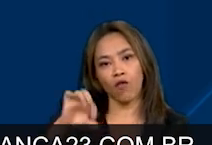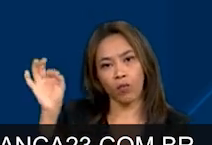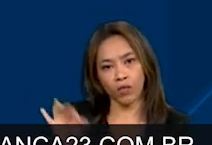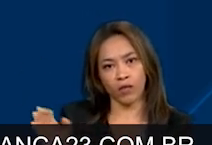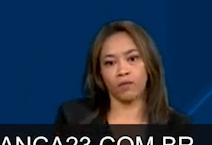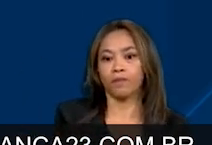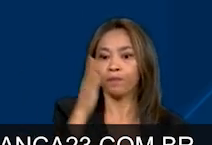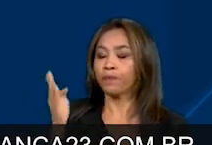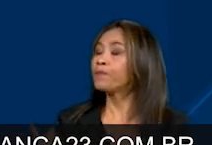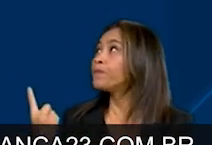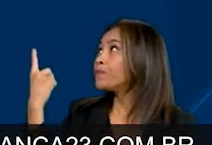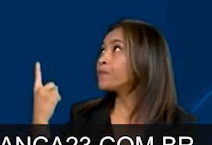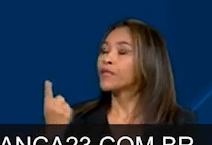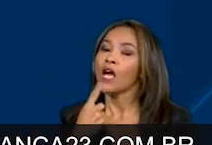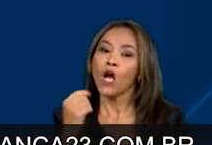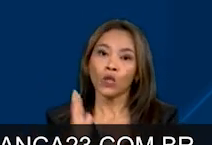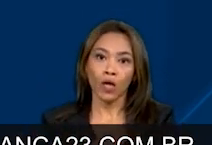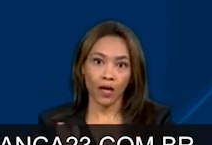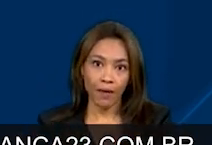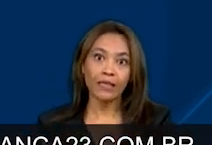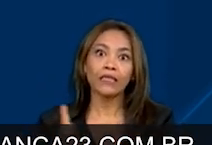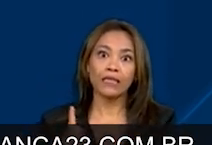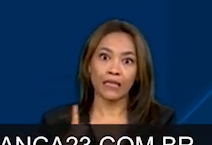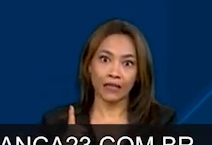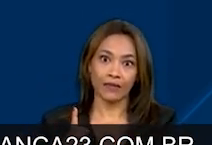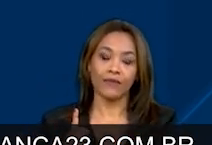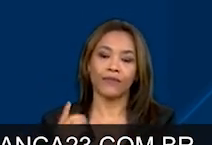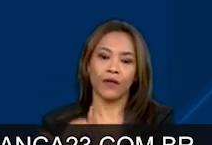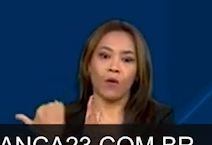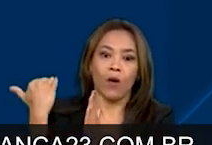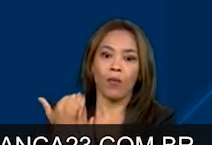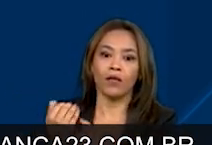5,69%, o tomate, que sofreu ajuste de mais